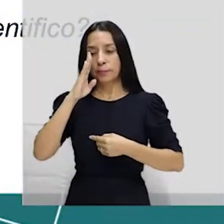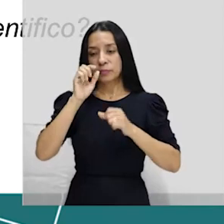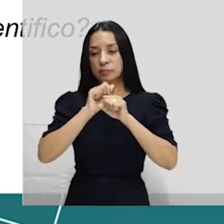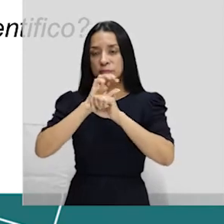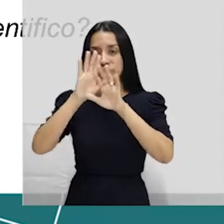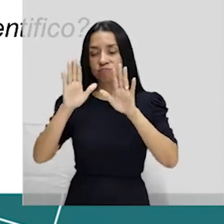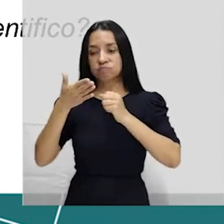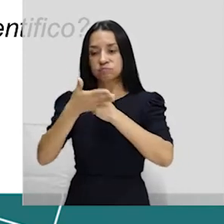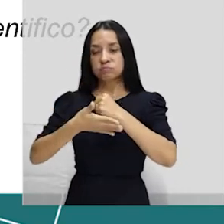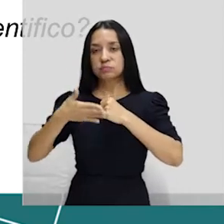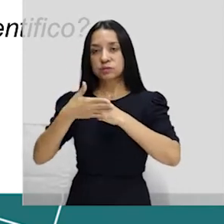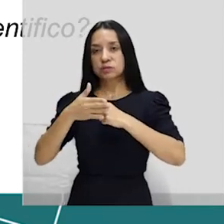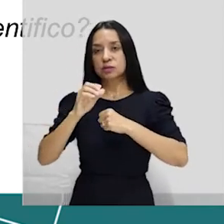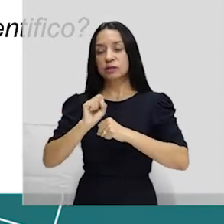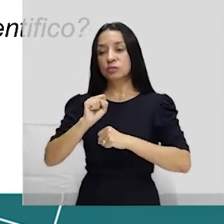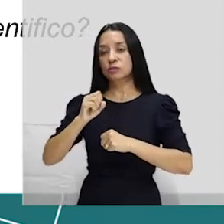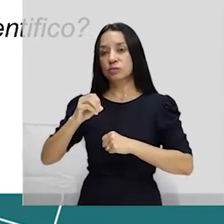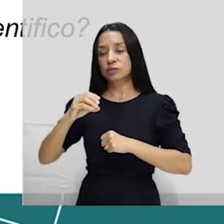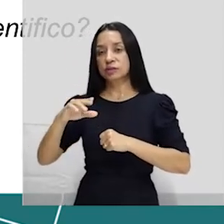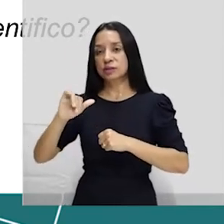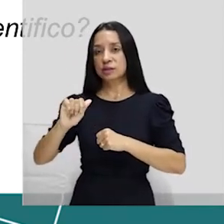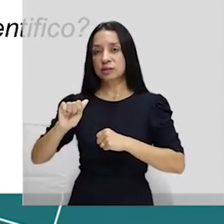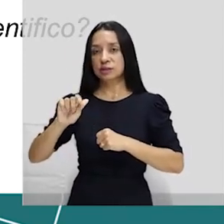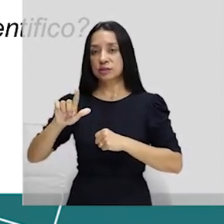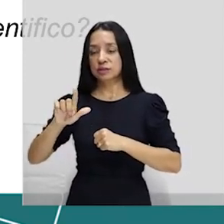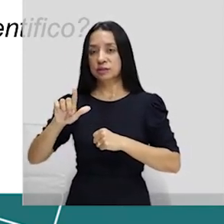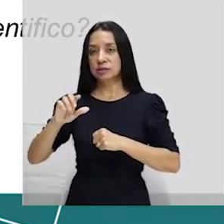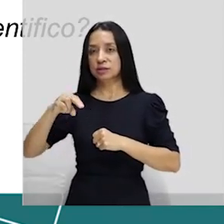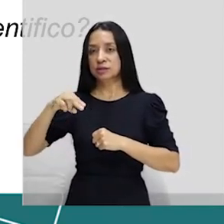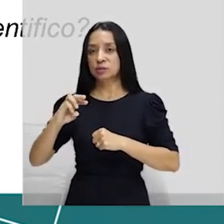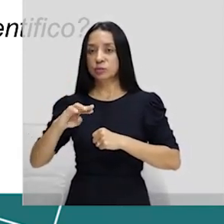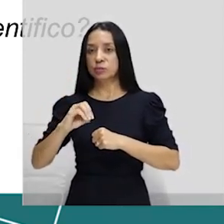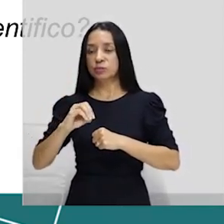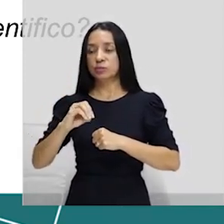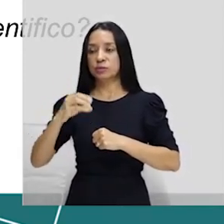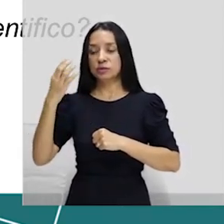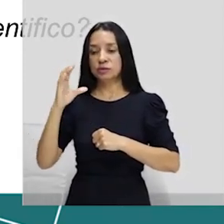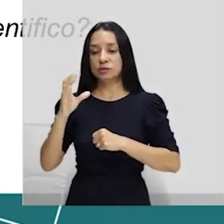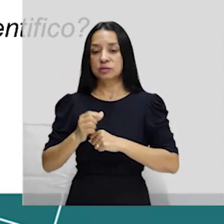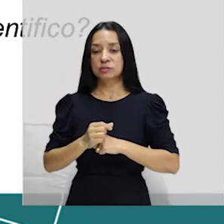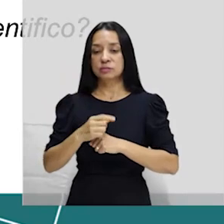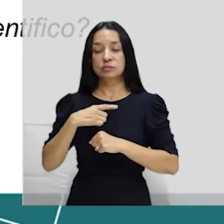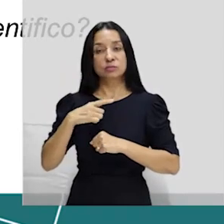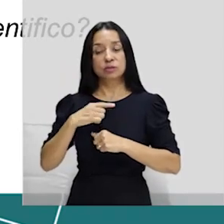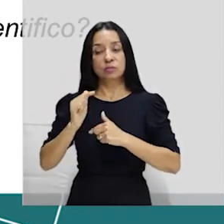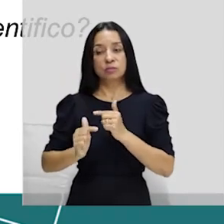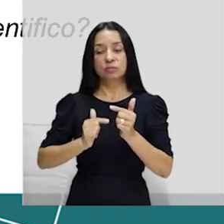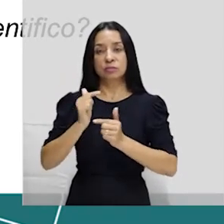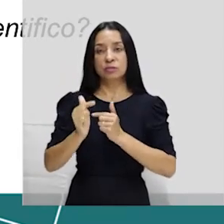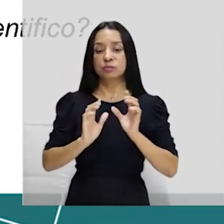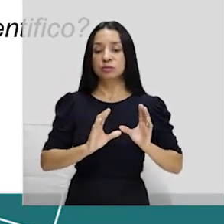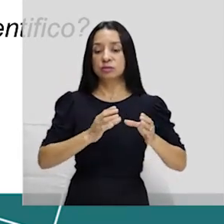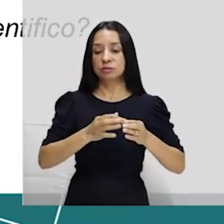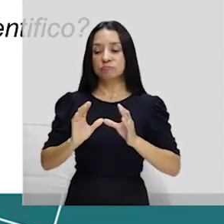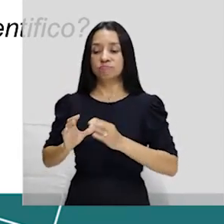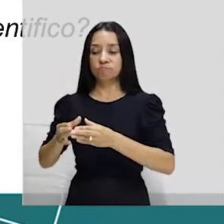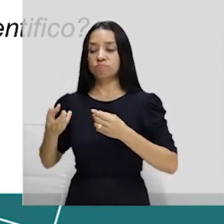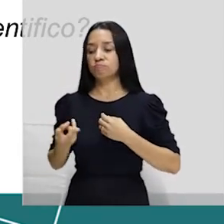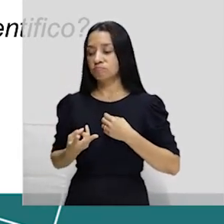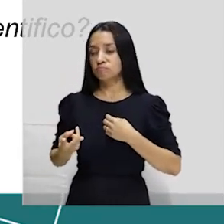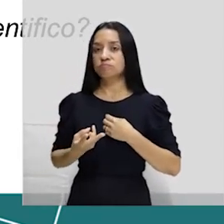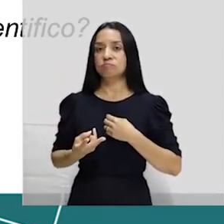D, luta de classes. Gente, o socialismo, tá certo, científico, ele é baseado justamente, como eu acabei de te explicar, nesta luta constante entre